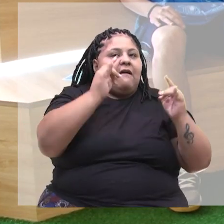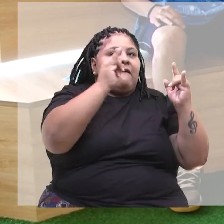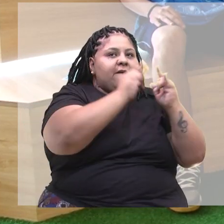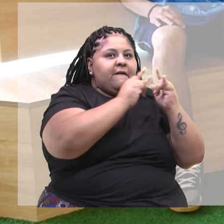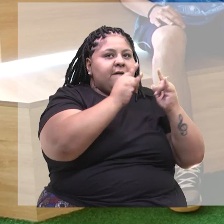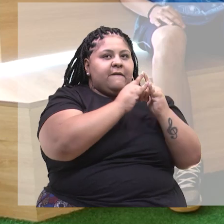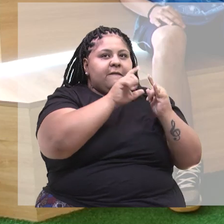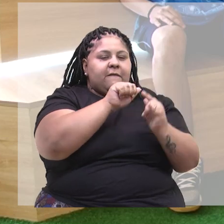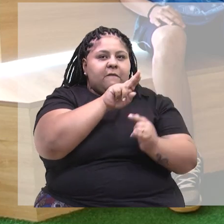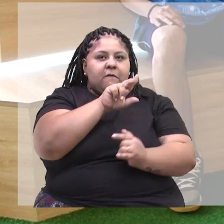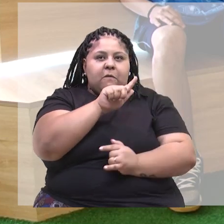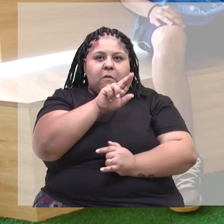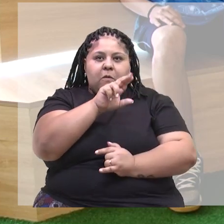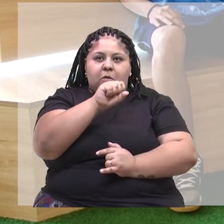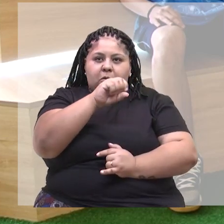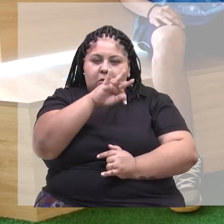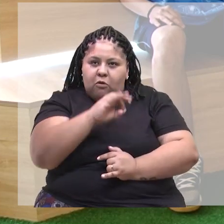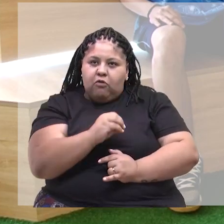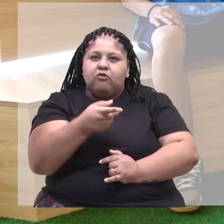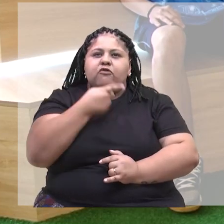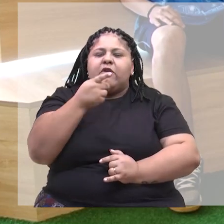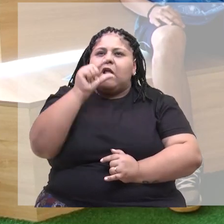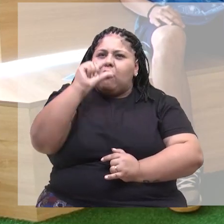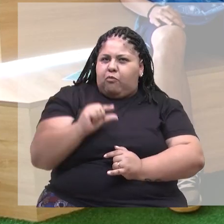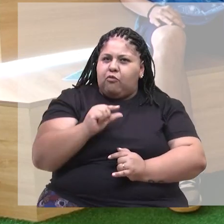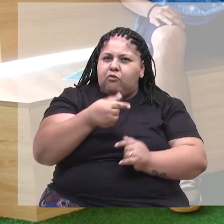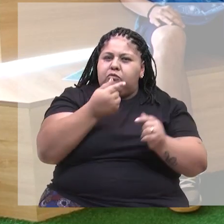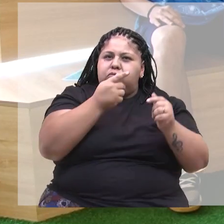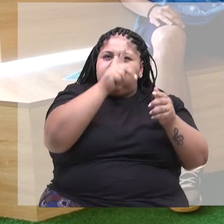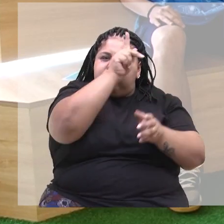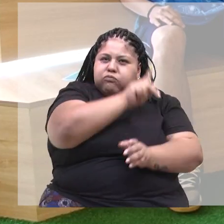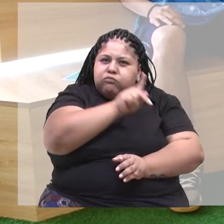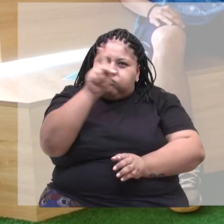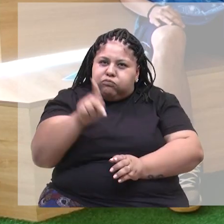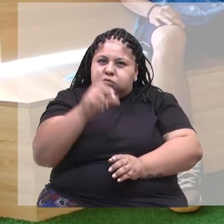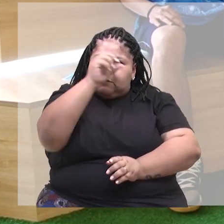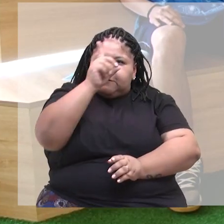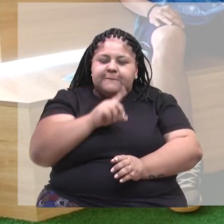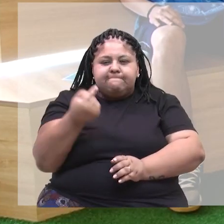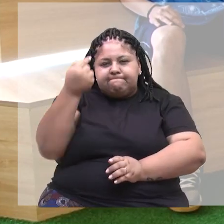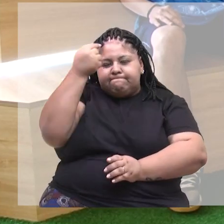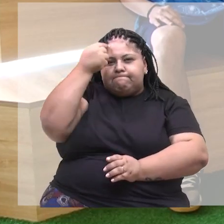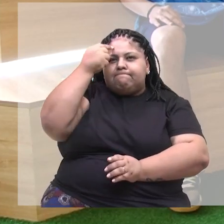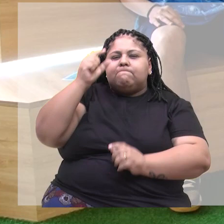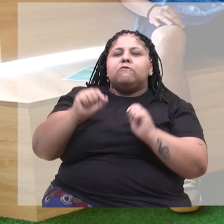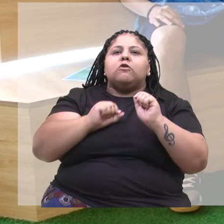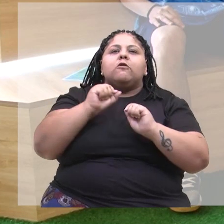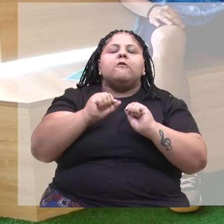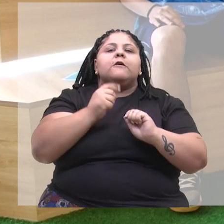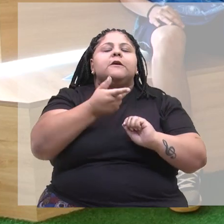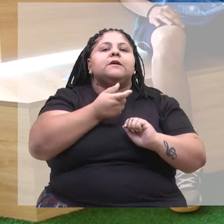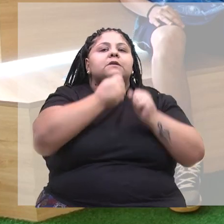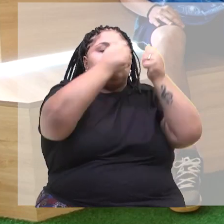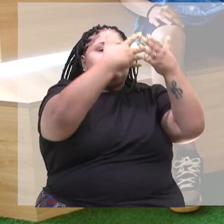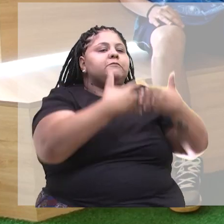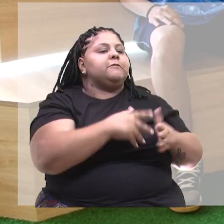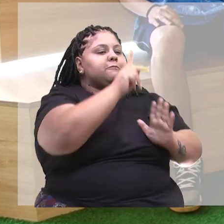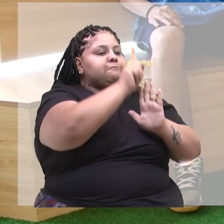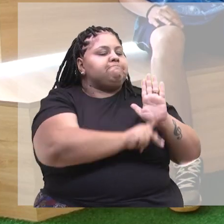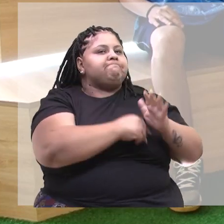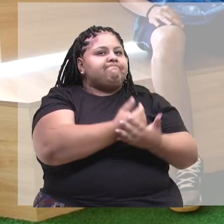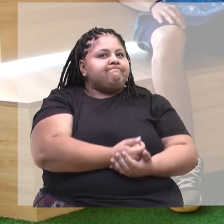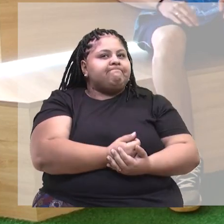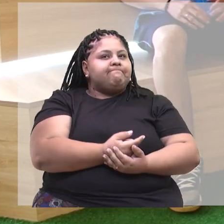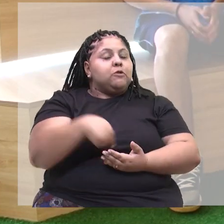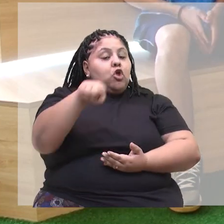instituição. O Augusto está aqui comigo e vai falar um pouquinho sobre o projeto que trabalhou sobre deficiências intelectuais. Augusto, conta para nós um pouquinho do